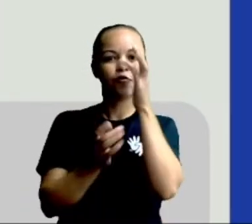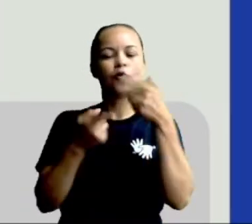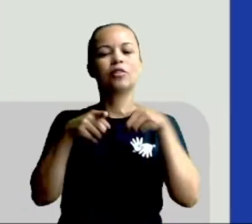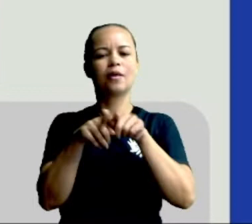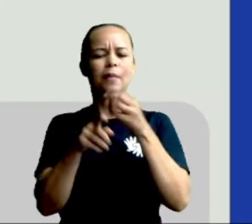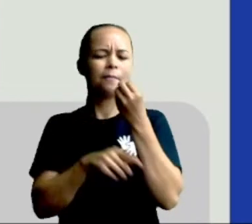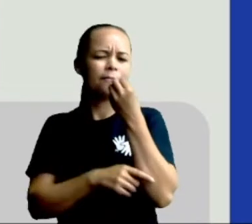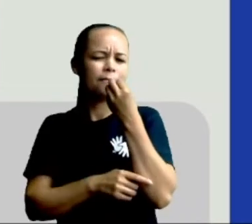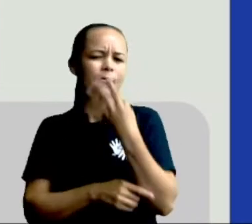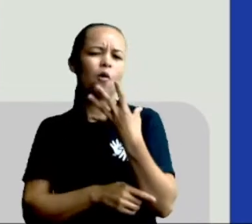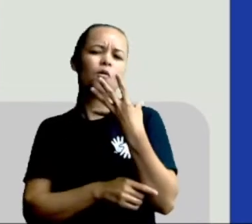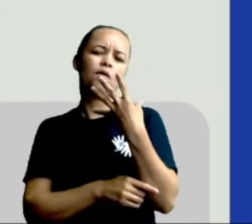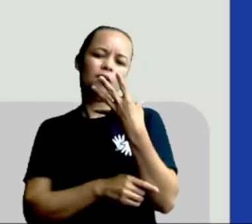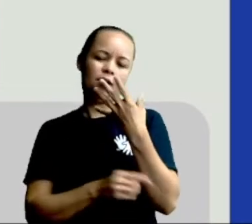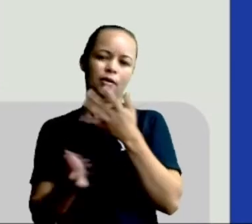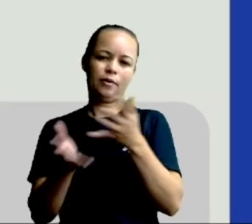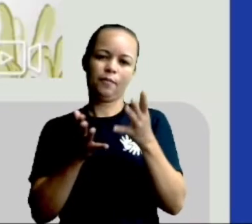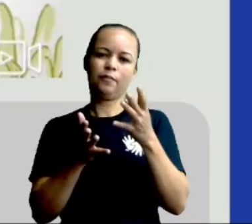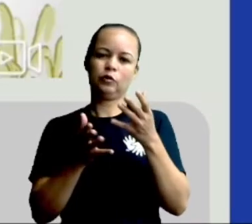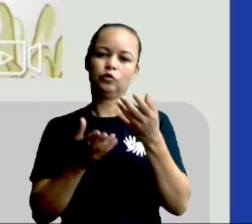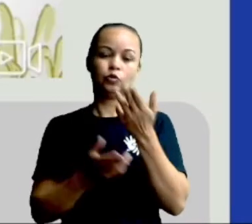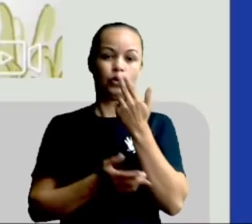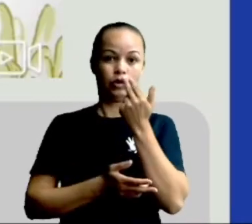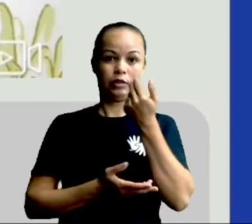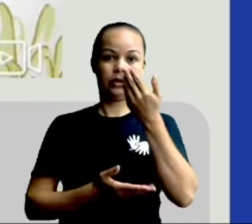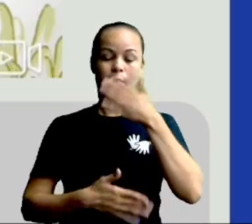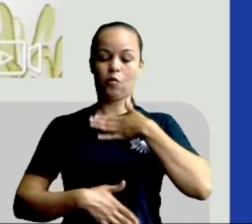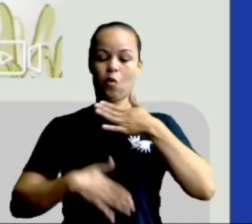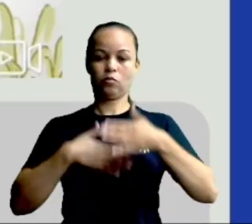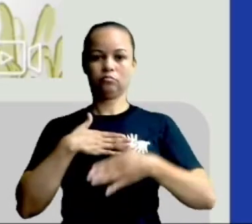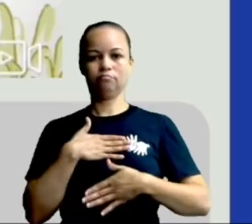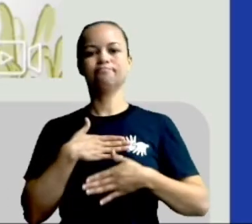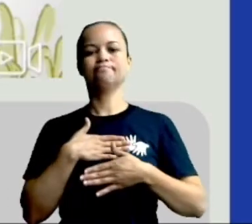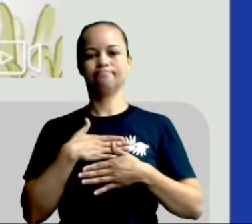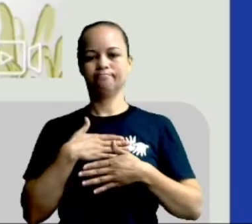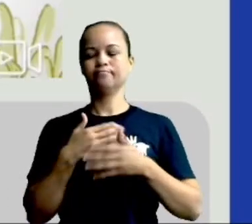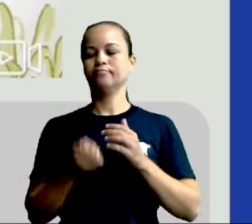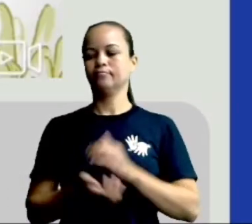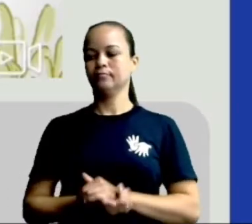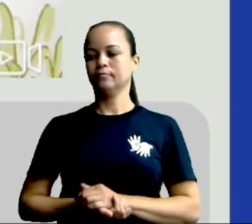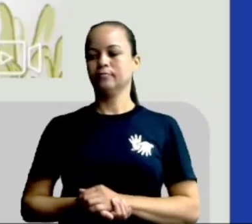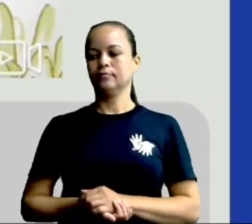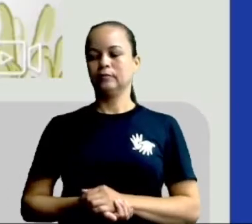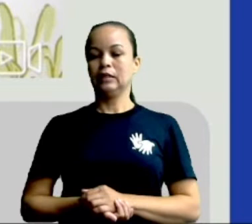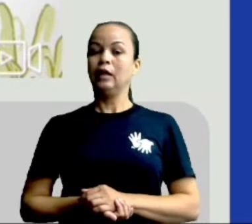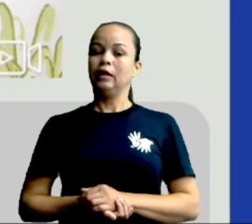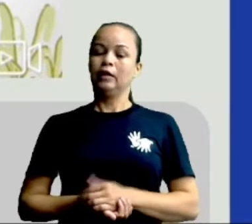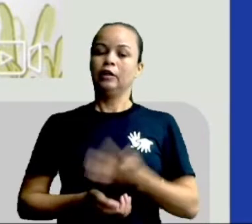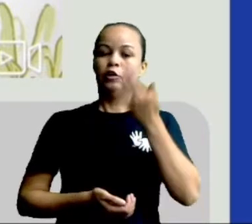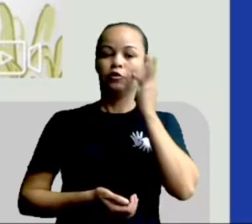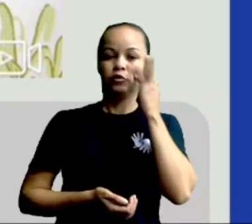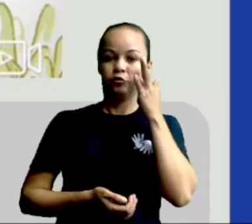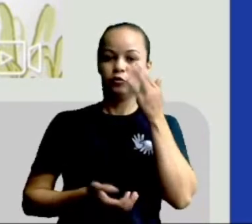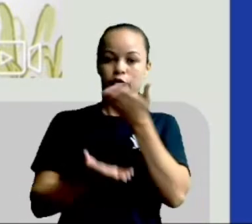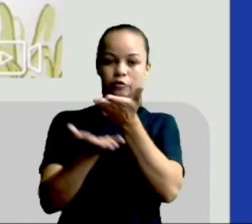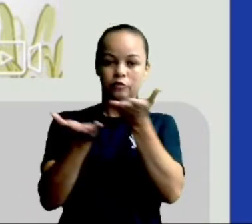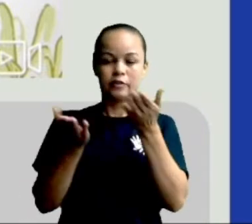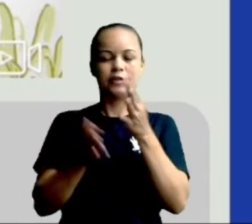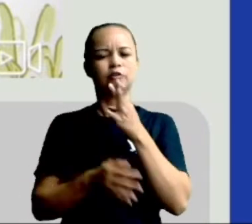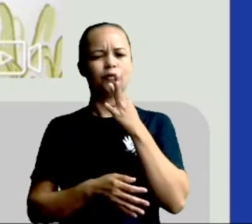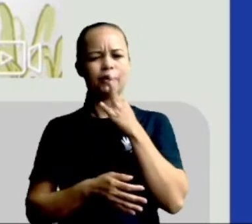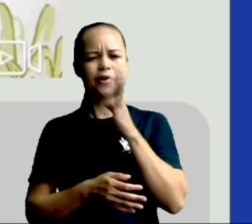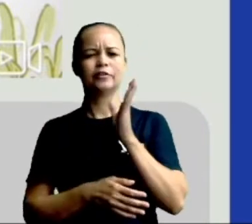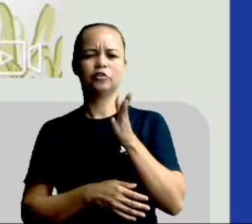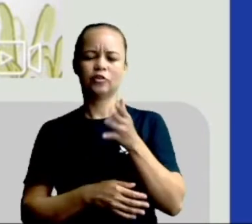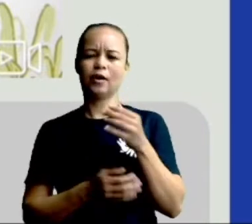muito nutritiva para o nosso organismo. E os frutos você já conhece, né? Exemplos de frutos,